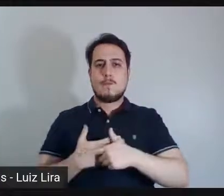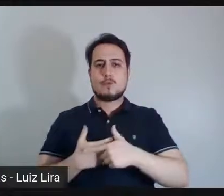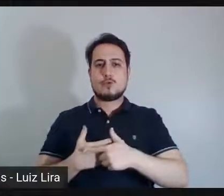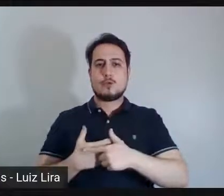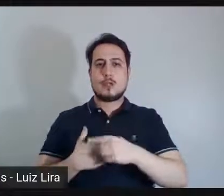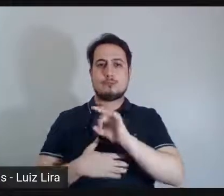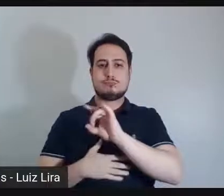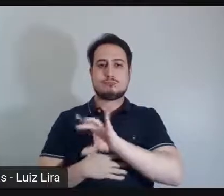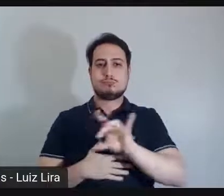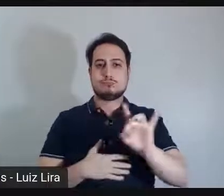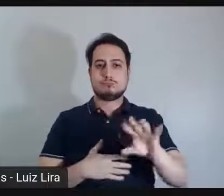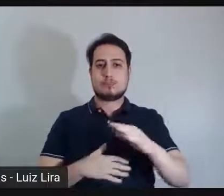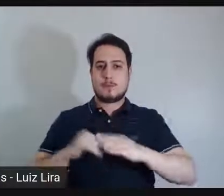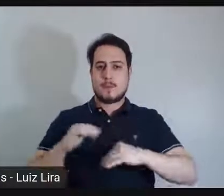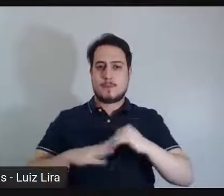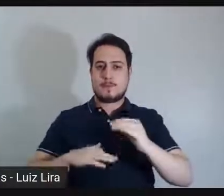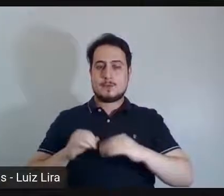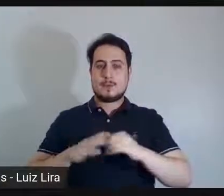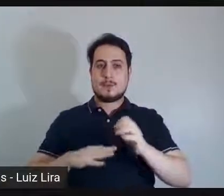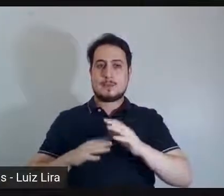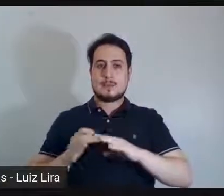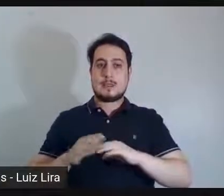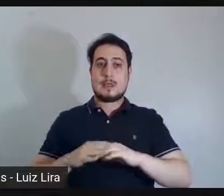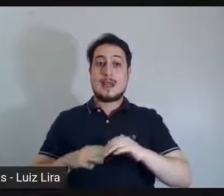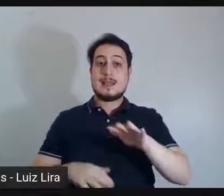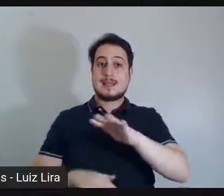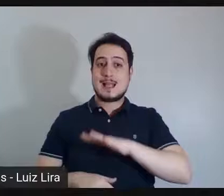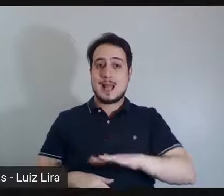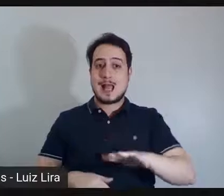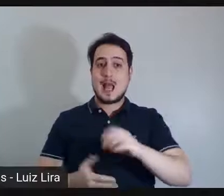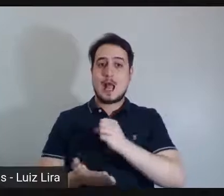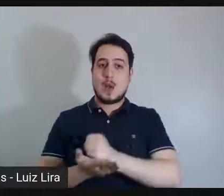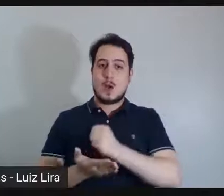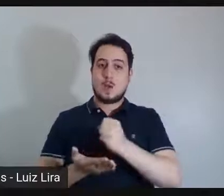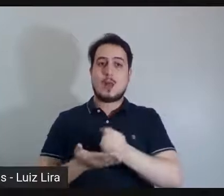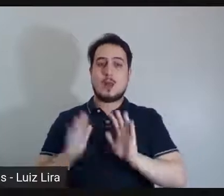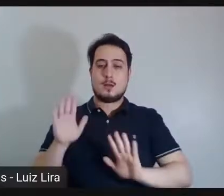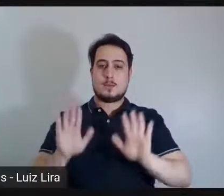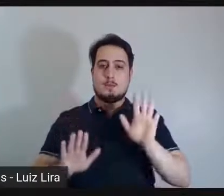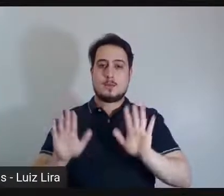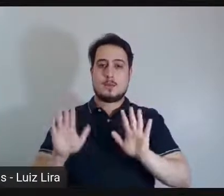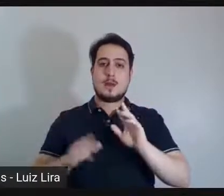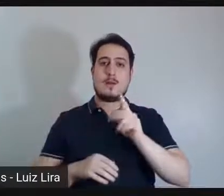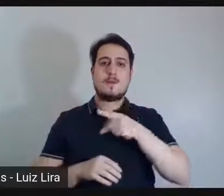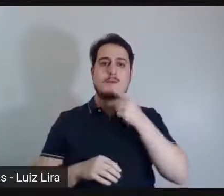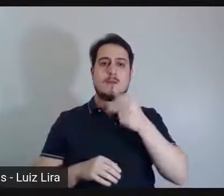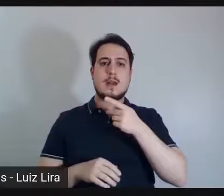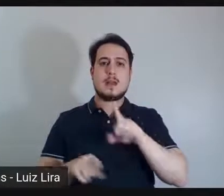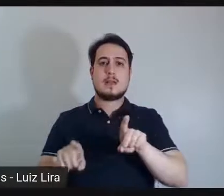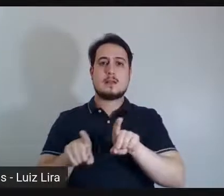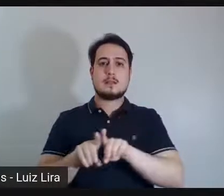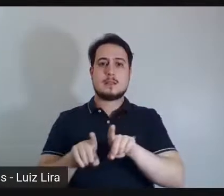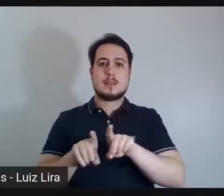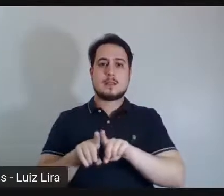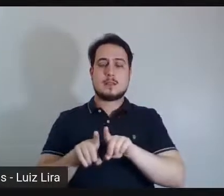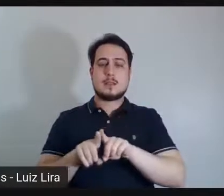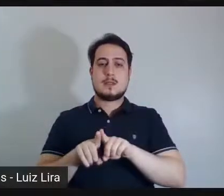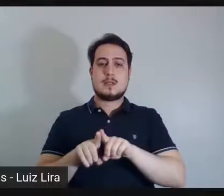vocês na área das licitações e contratos. E falasse também um pouquinho qual foi a atuação dos seus respectivos